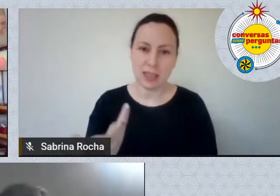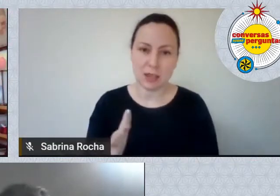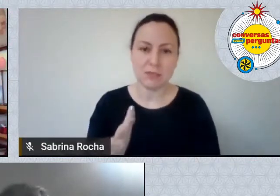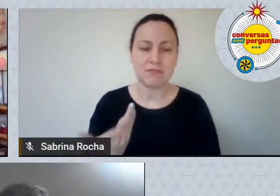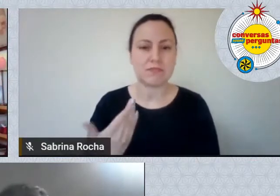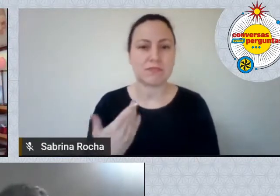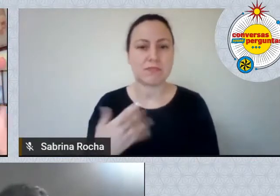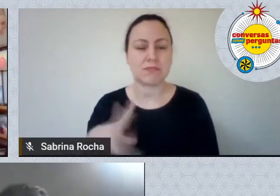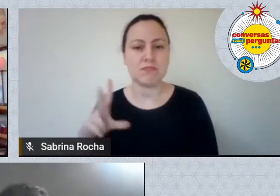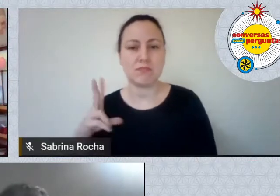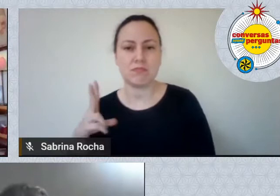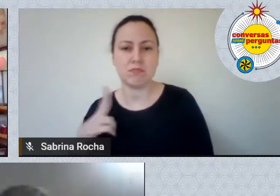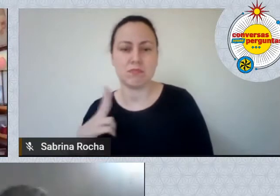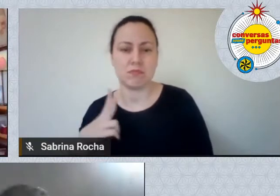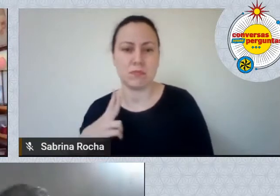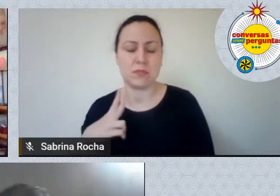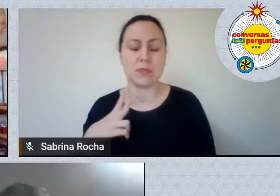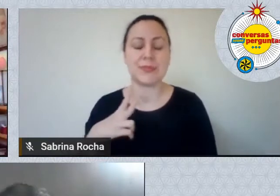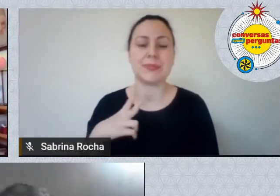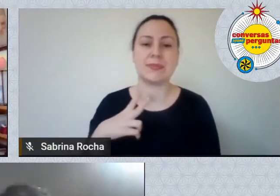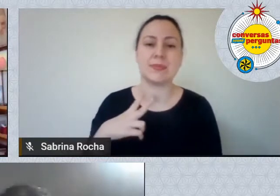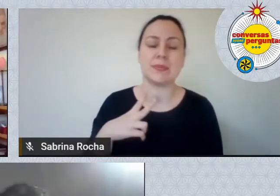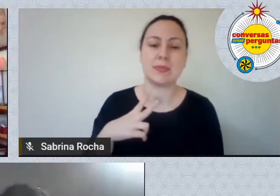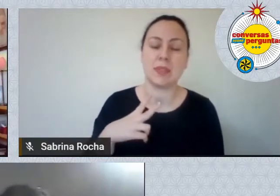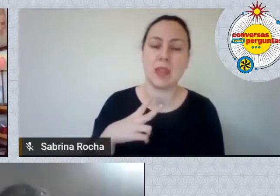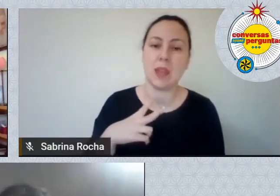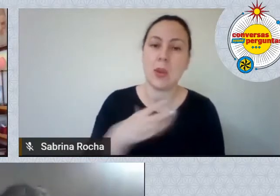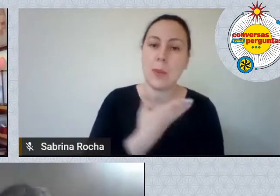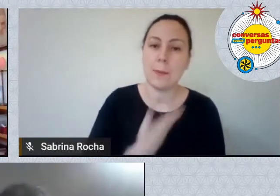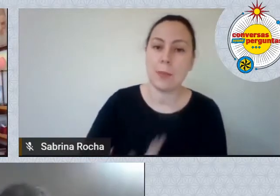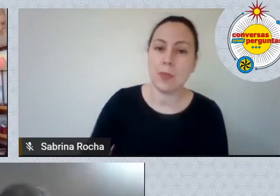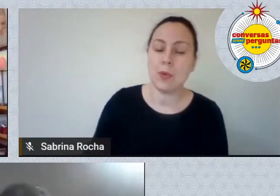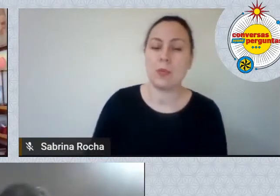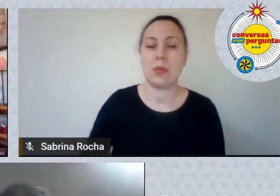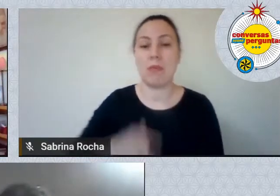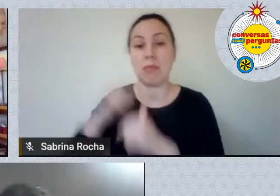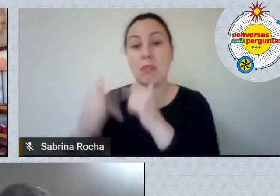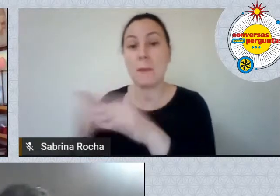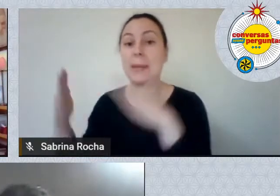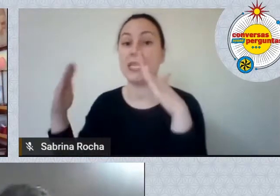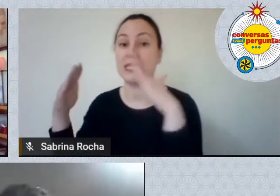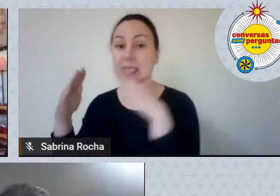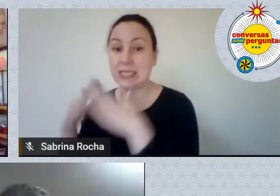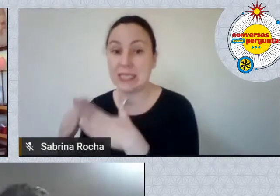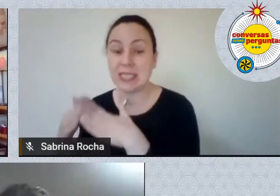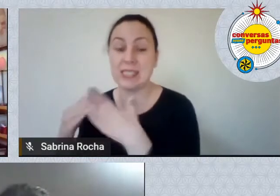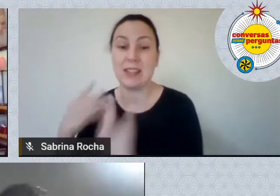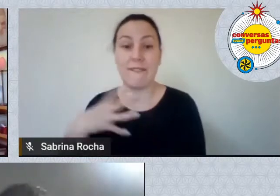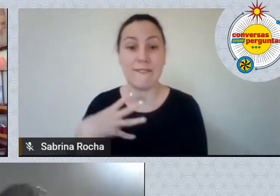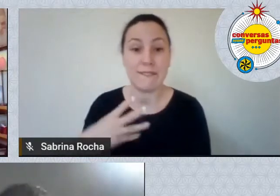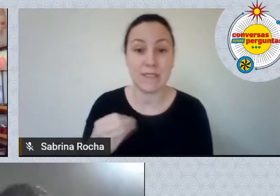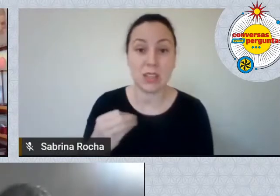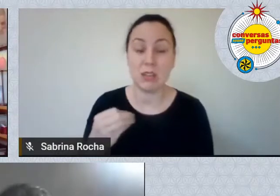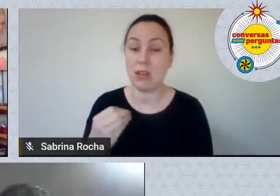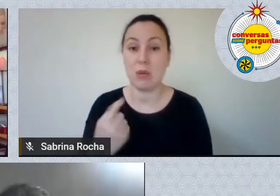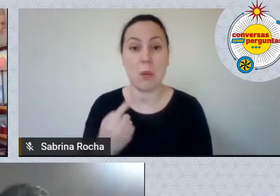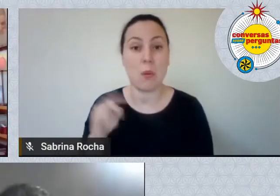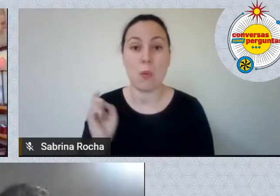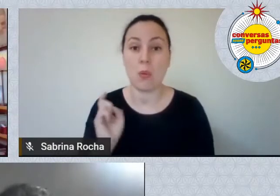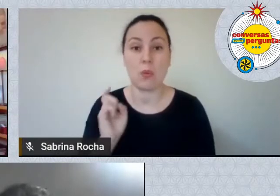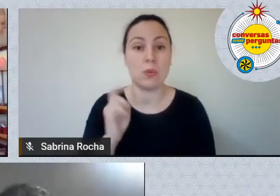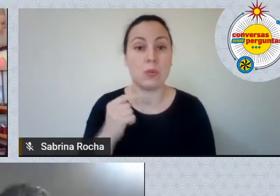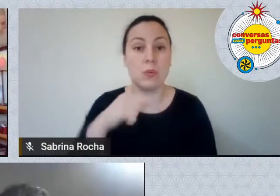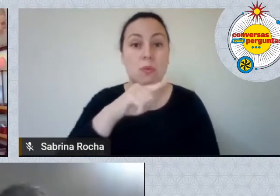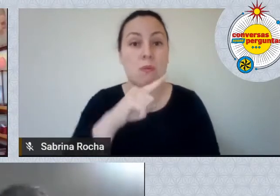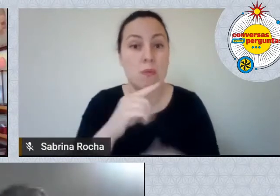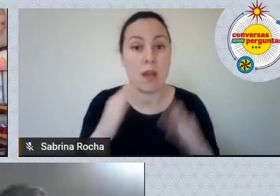privado, o trabalho pode ser em casa, os filhos não estão na escola, essa ruptura abrupta, né, Dunker, de uma dinâmica